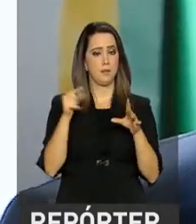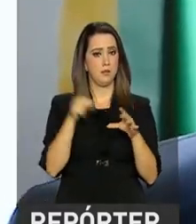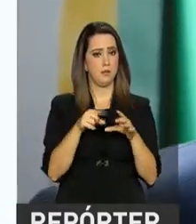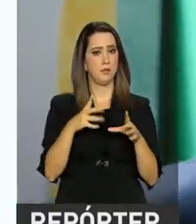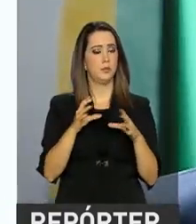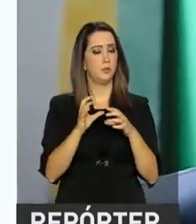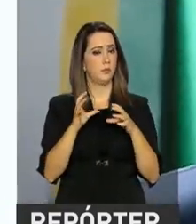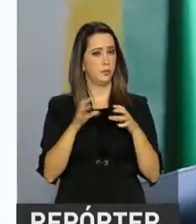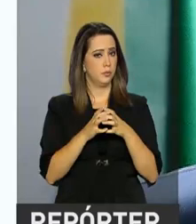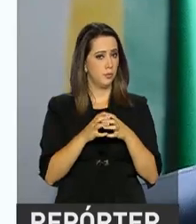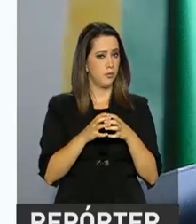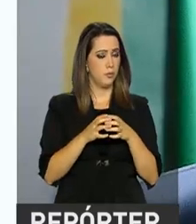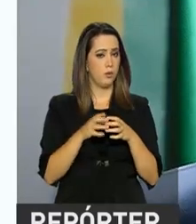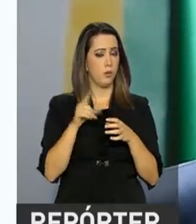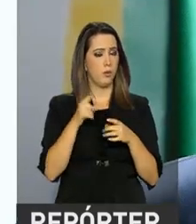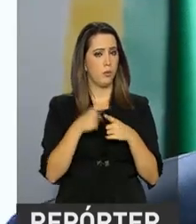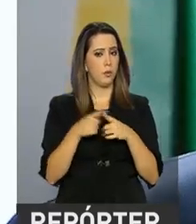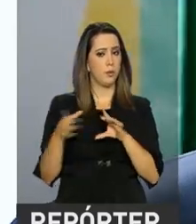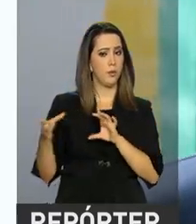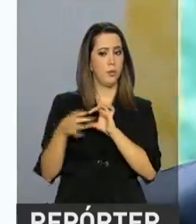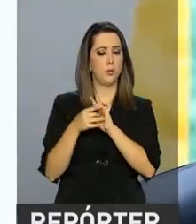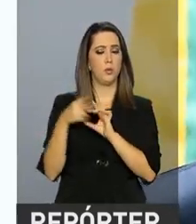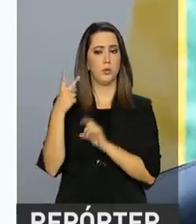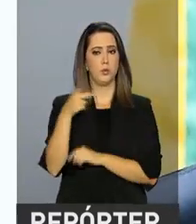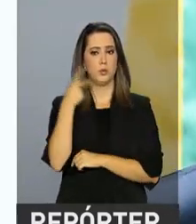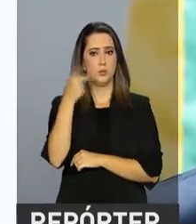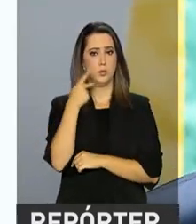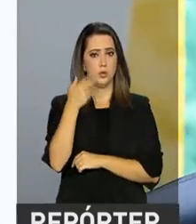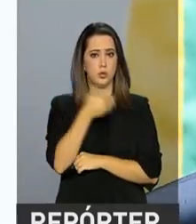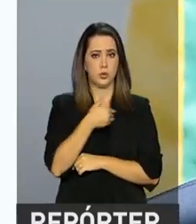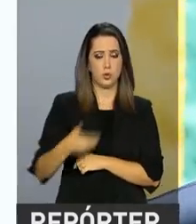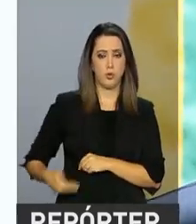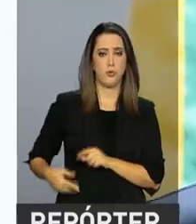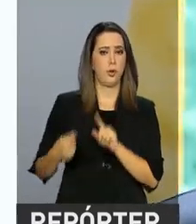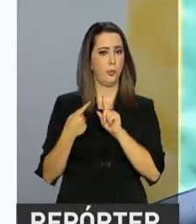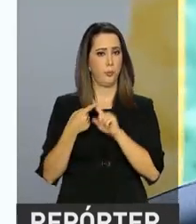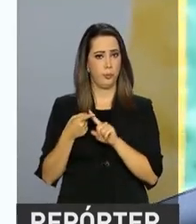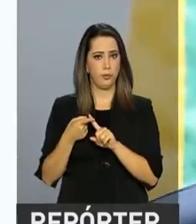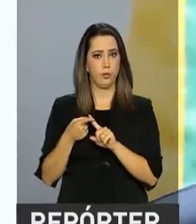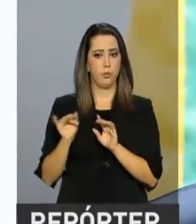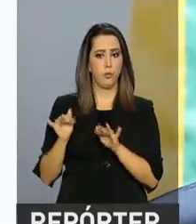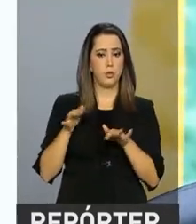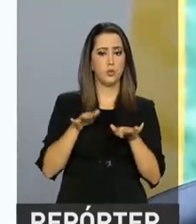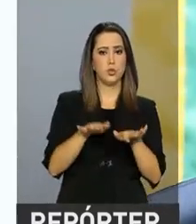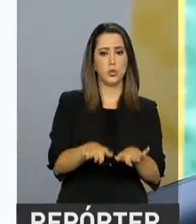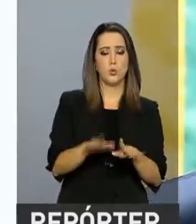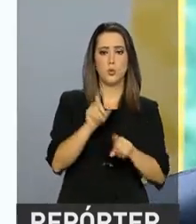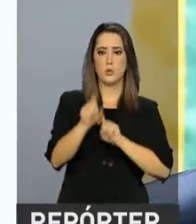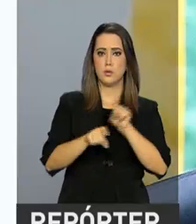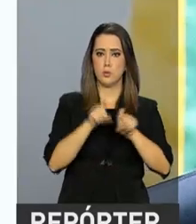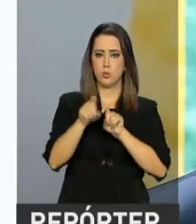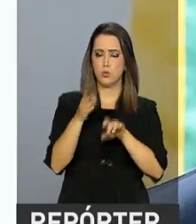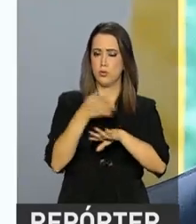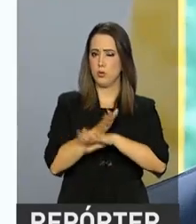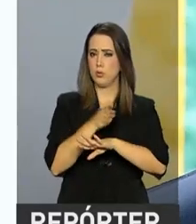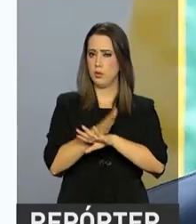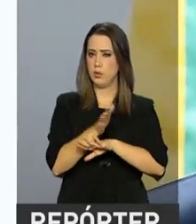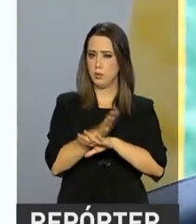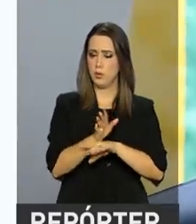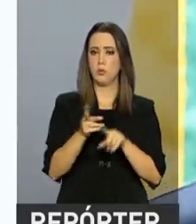né no sentido de unir duas políticas públicas é uma de inclusão digital de capacitação